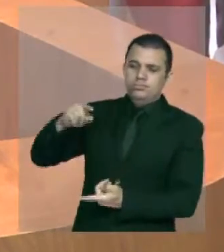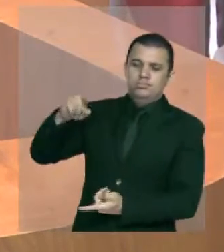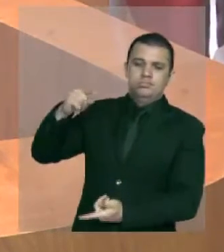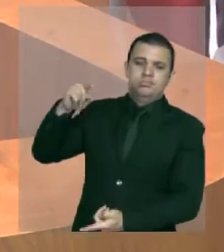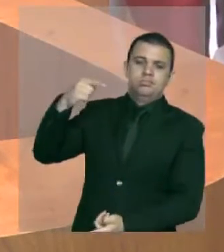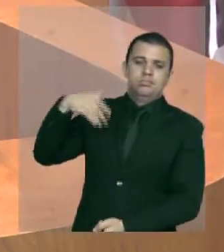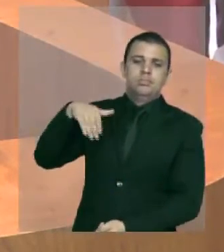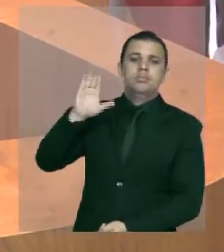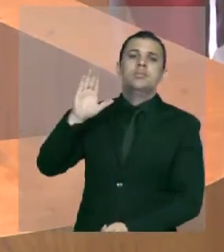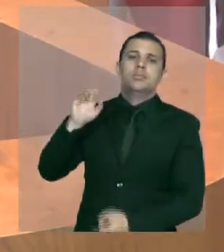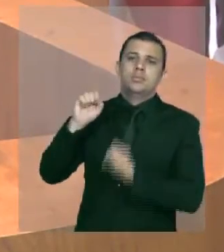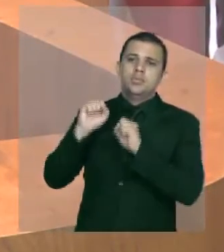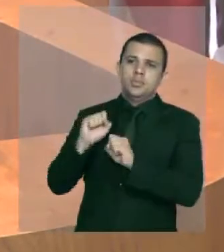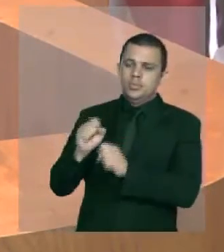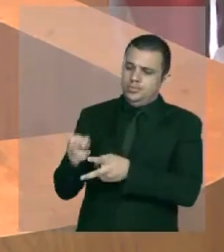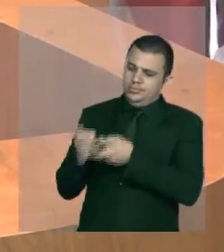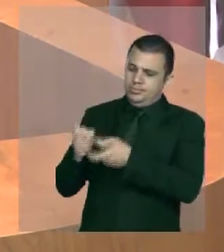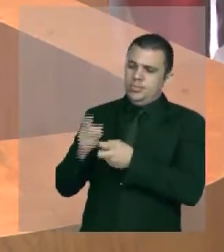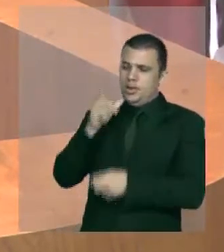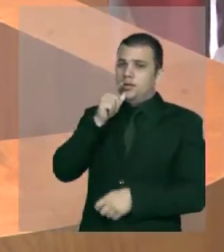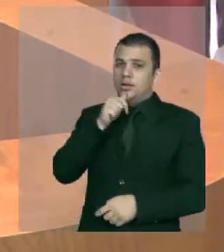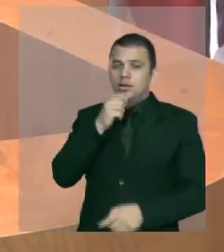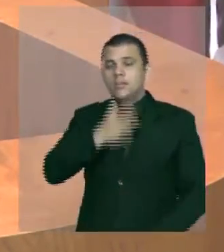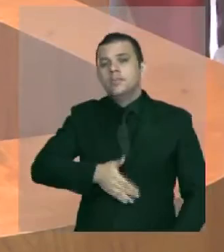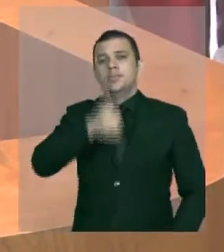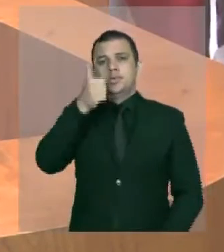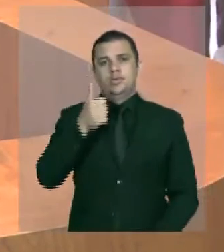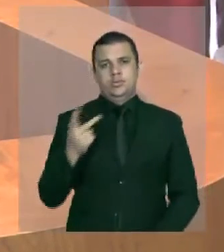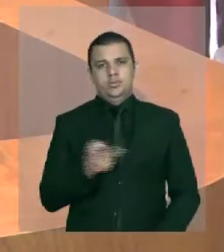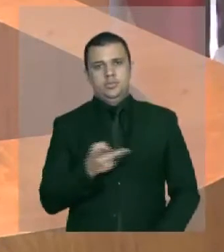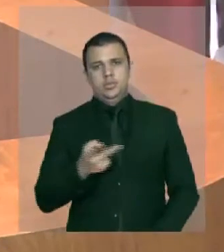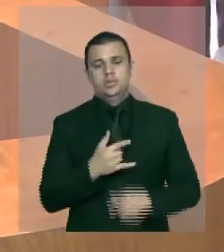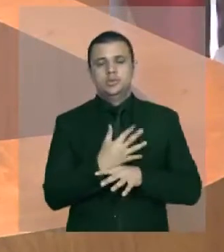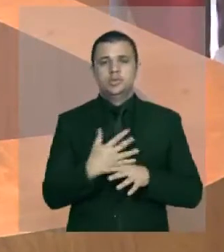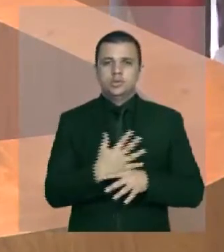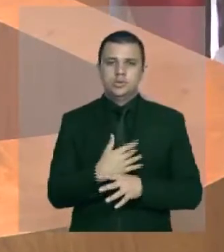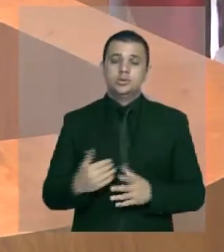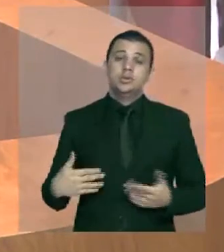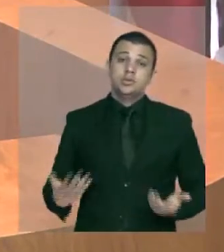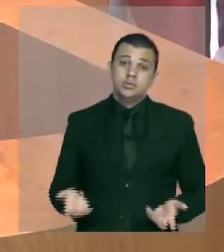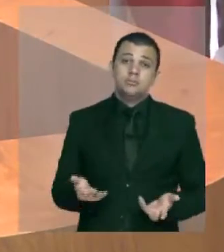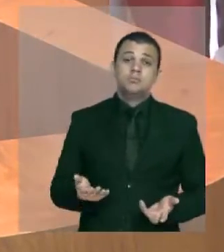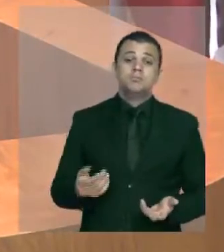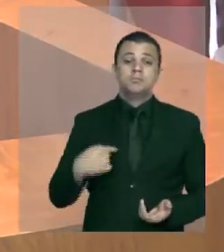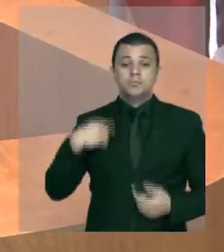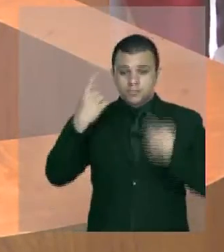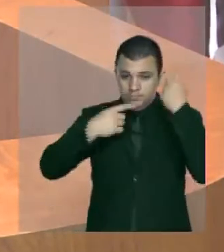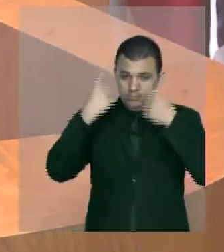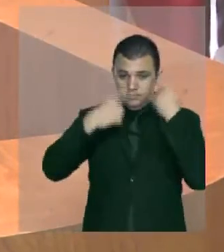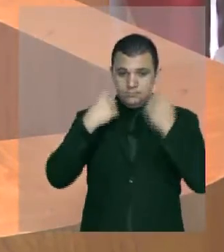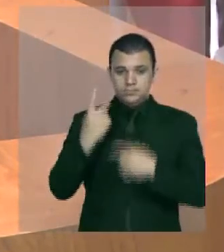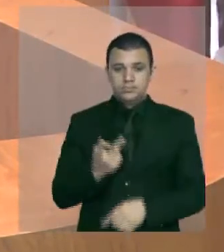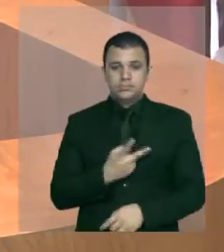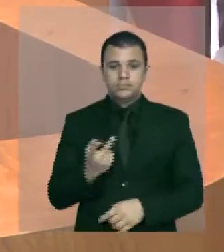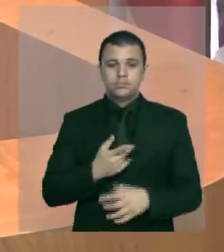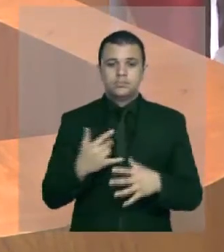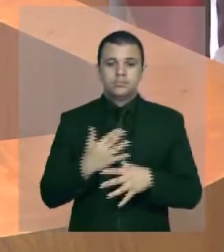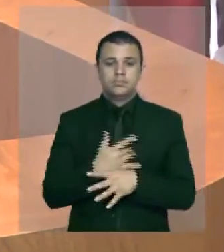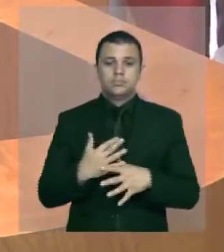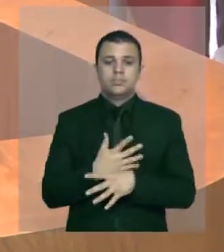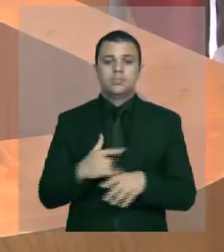maior para que se possa ter uma captação de água para os dois municípios. Portanto, essa é a preocupação que eu tenho dos municípios,